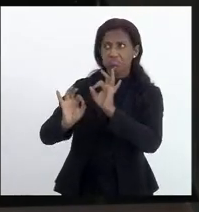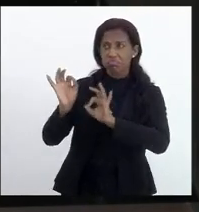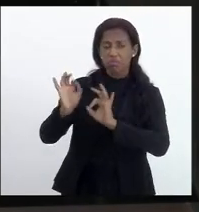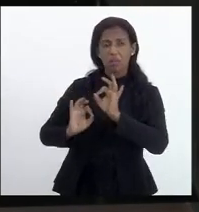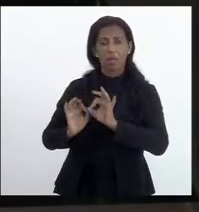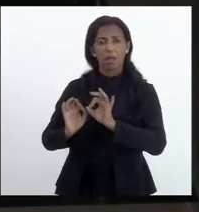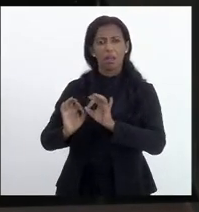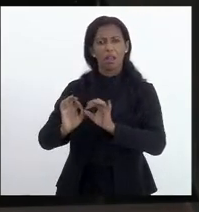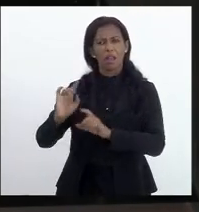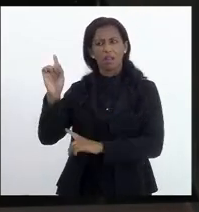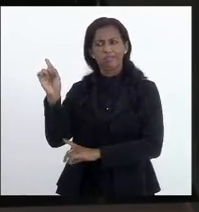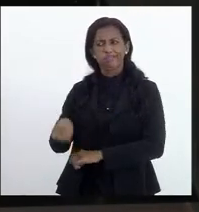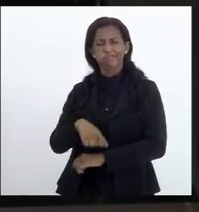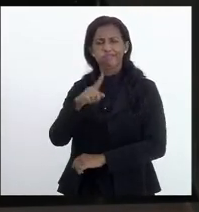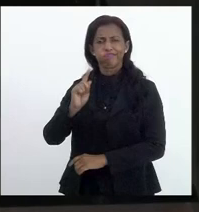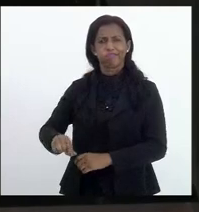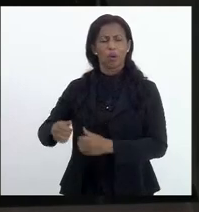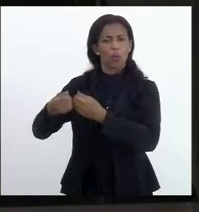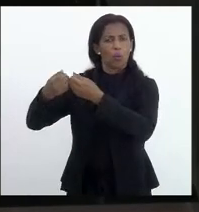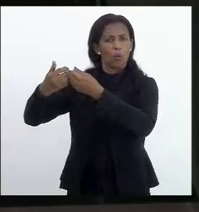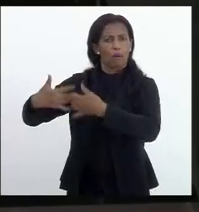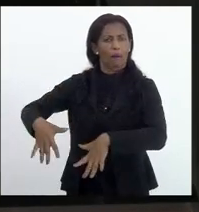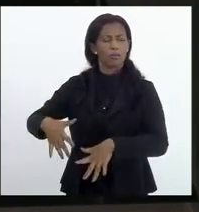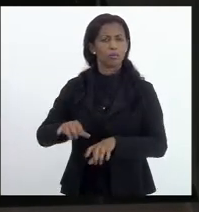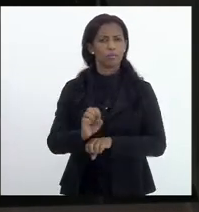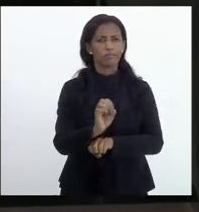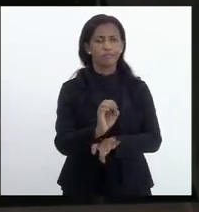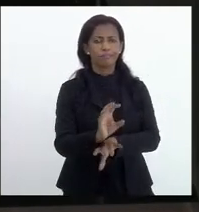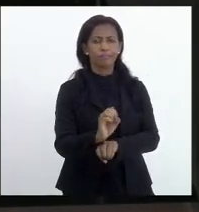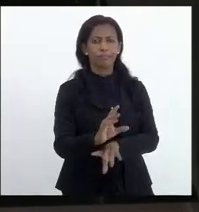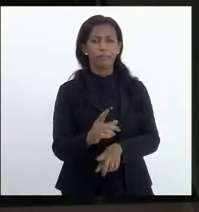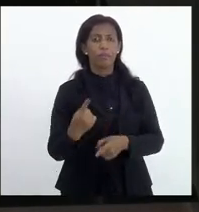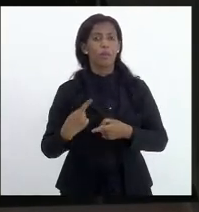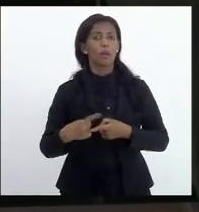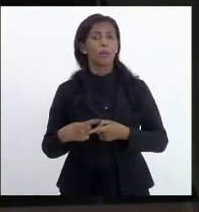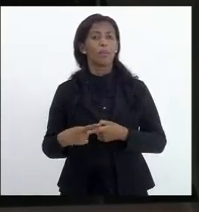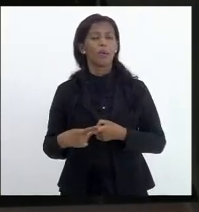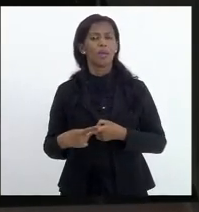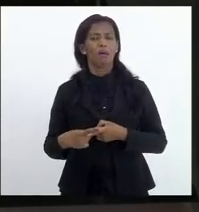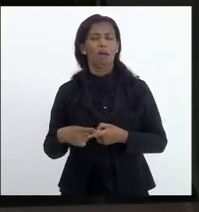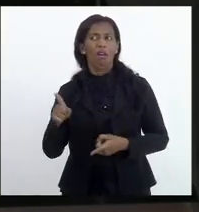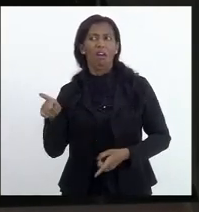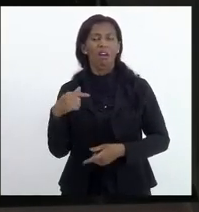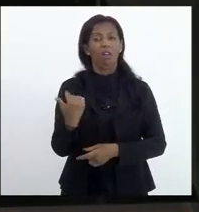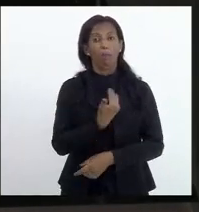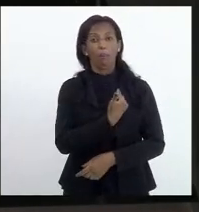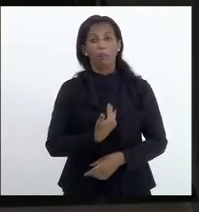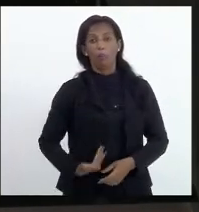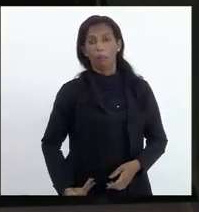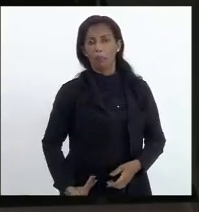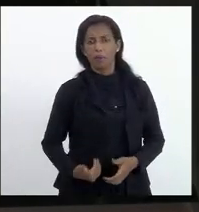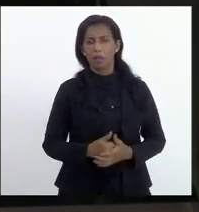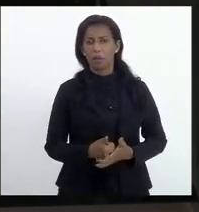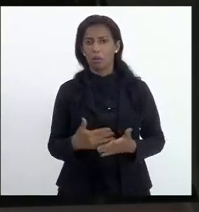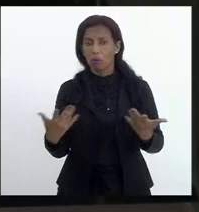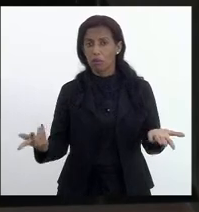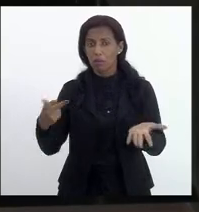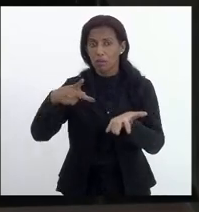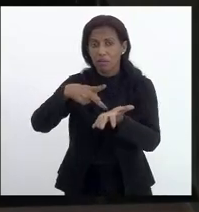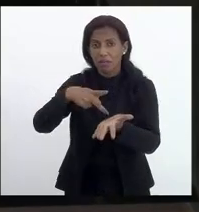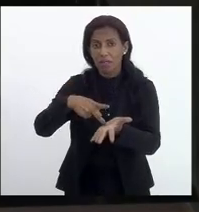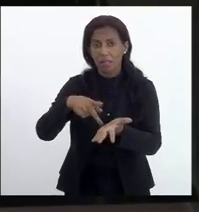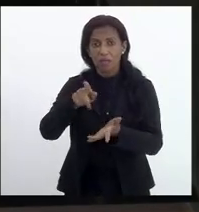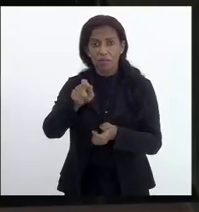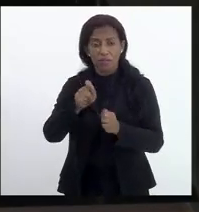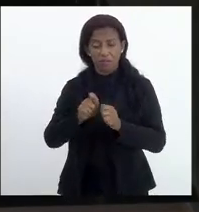era vetada como gasto de educação, porque era uma obra pública. Quando, na verdade, você está fazendo